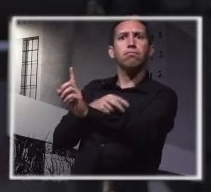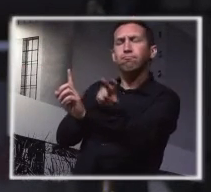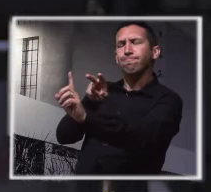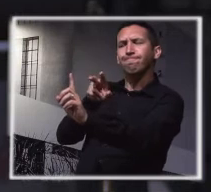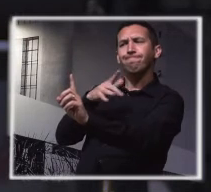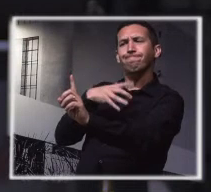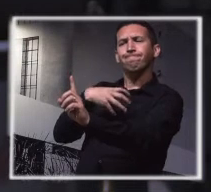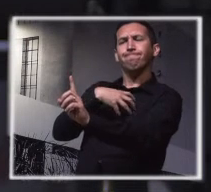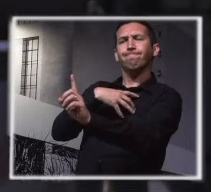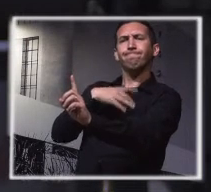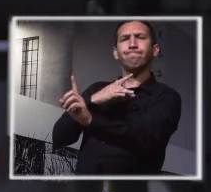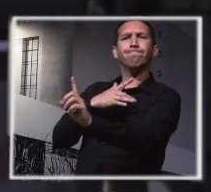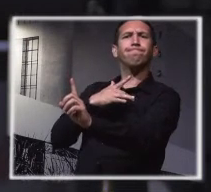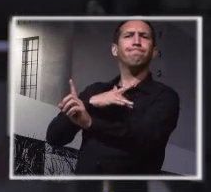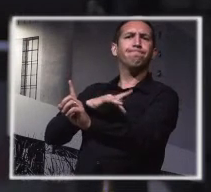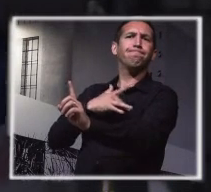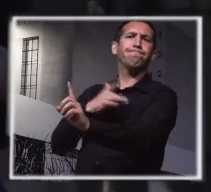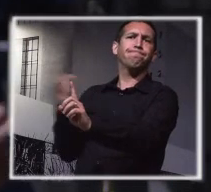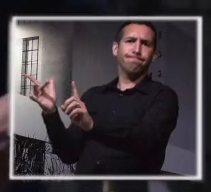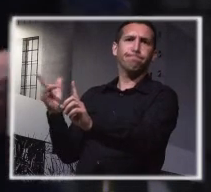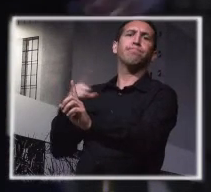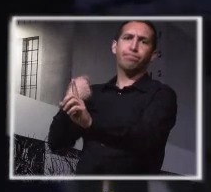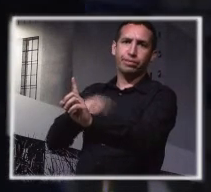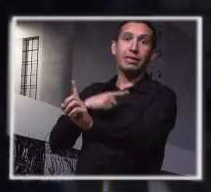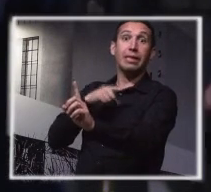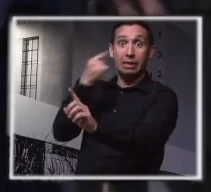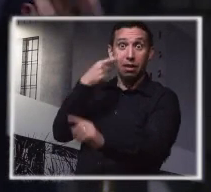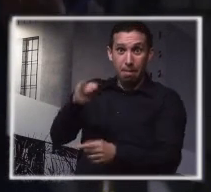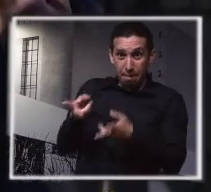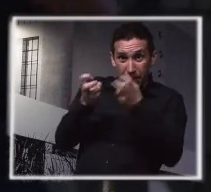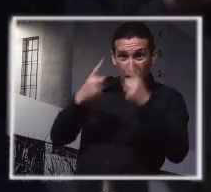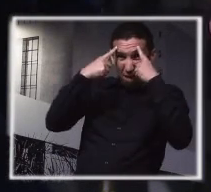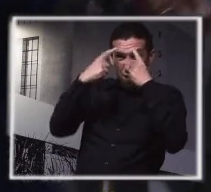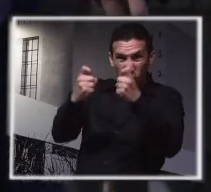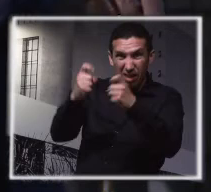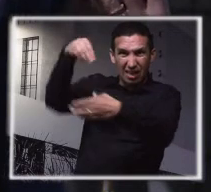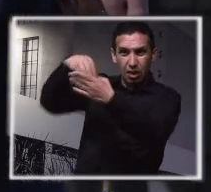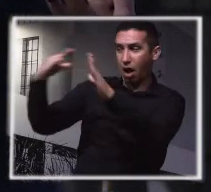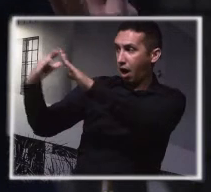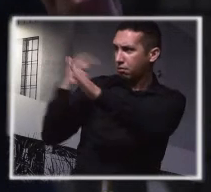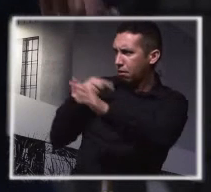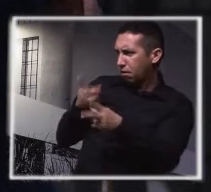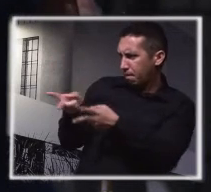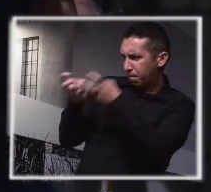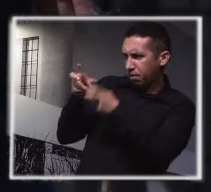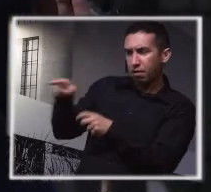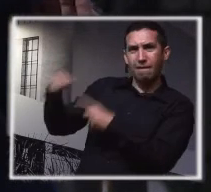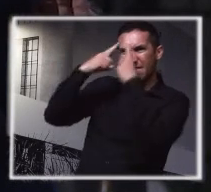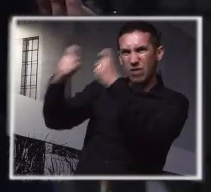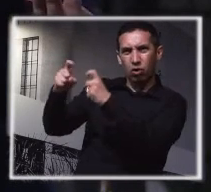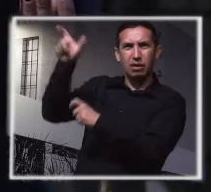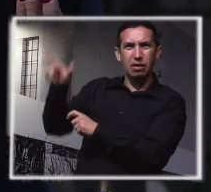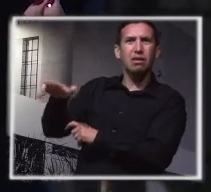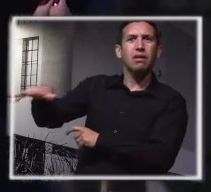para esta pessoa. Todas as vezes em que temos uma situação de violência dentro de uma residência, é a violência